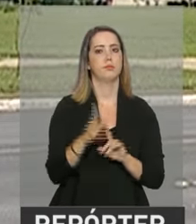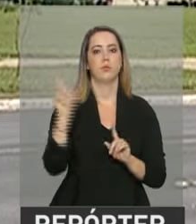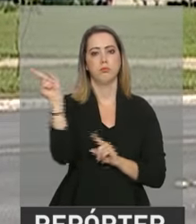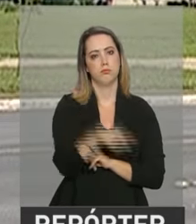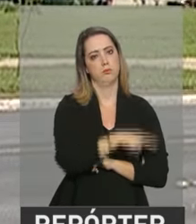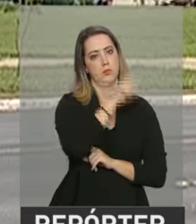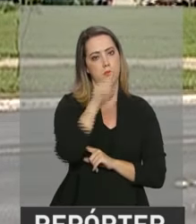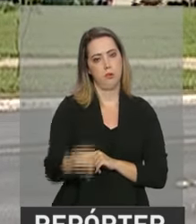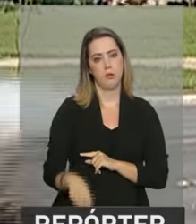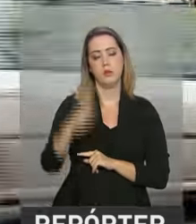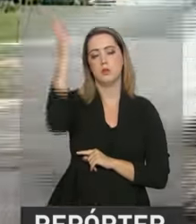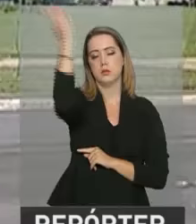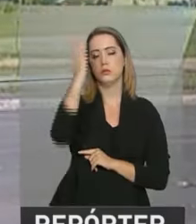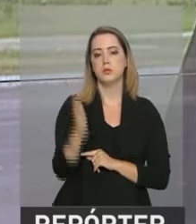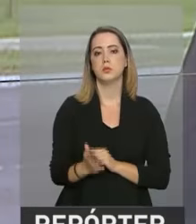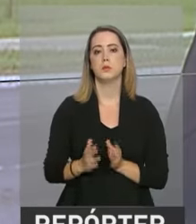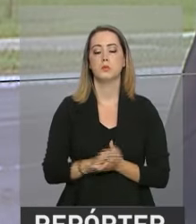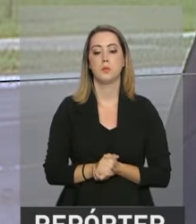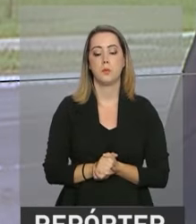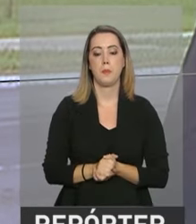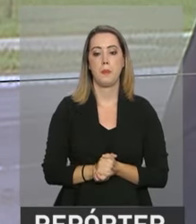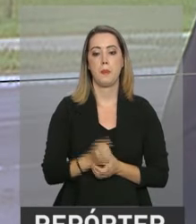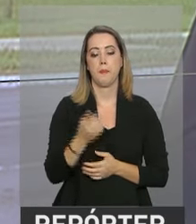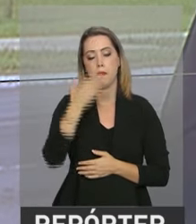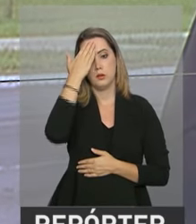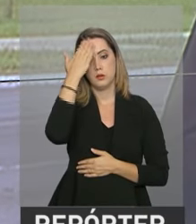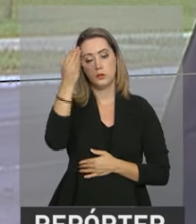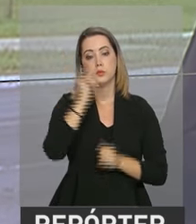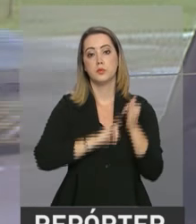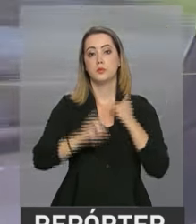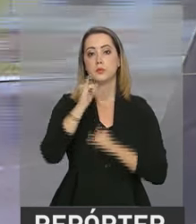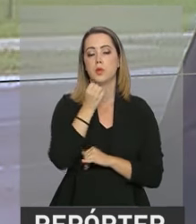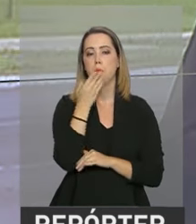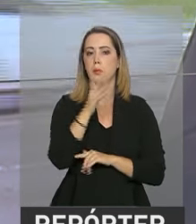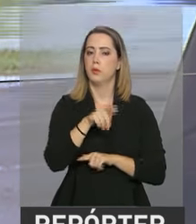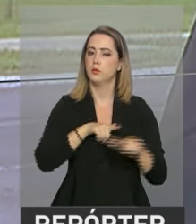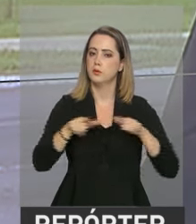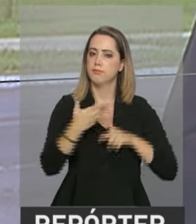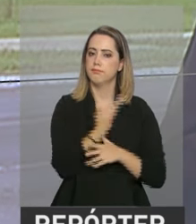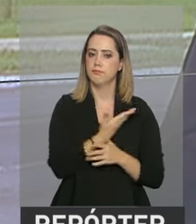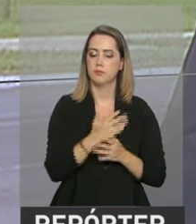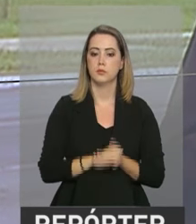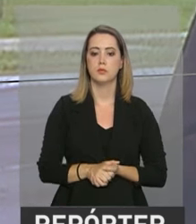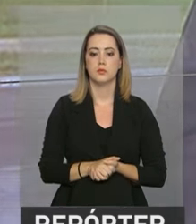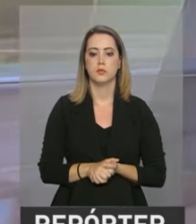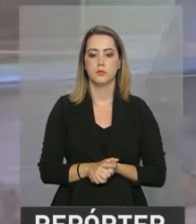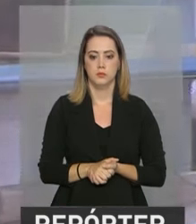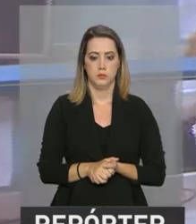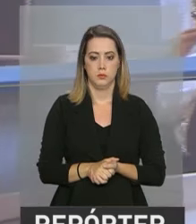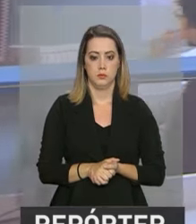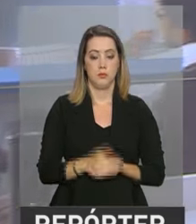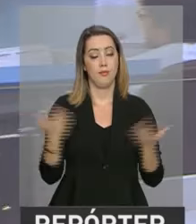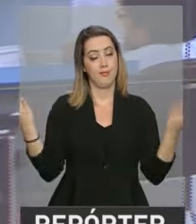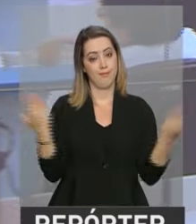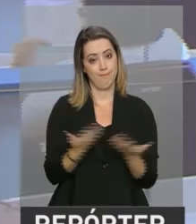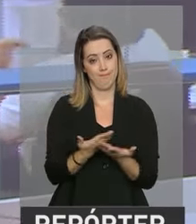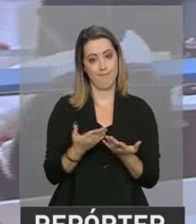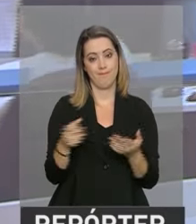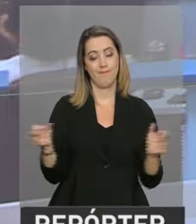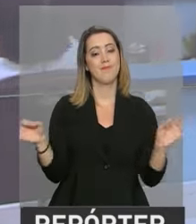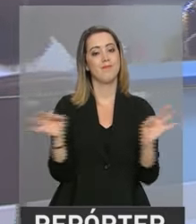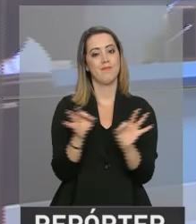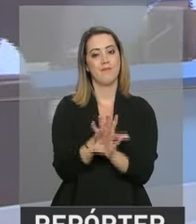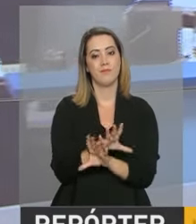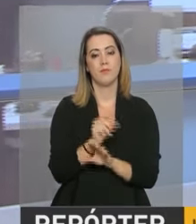no Brasil. É com você, José Luiz. Obrigado pelas informações, Natália. Bom trabalho para você. E esta edição do Repórter